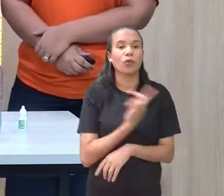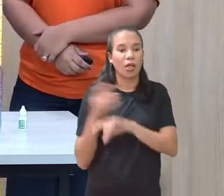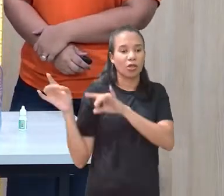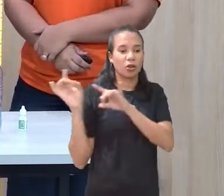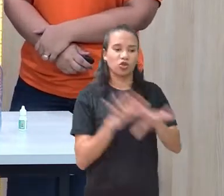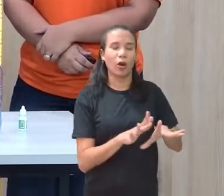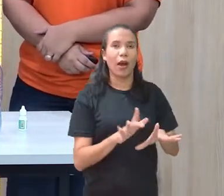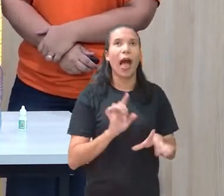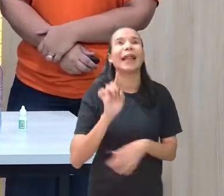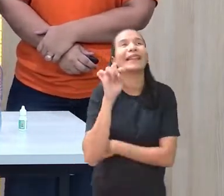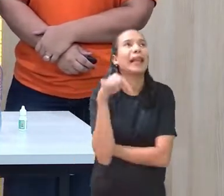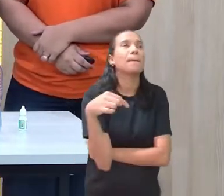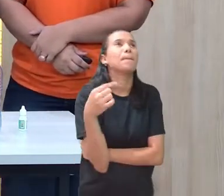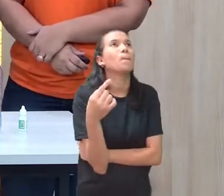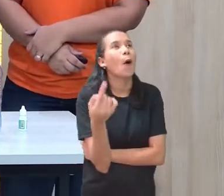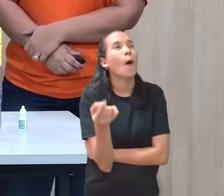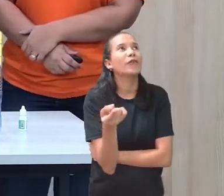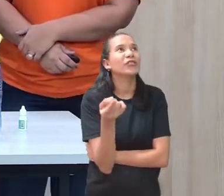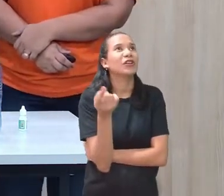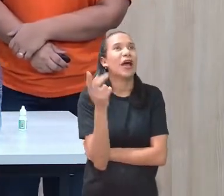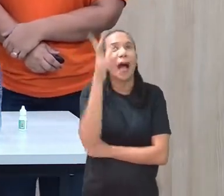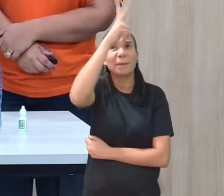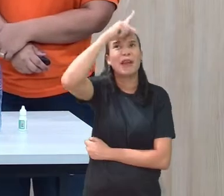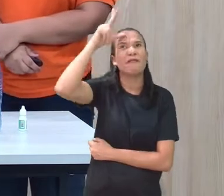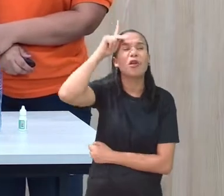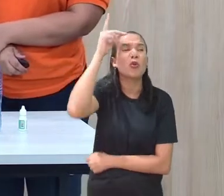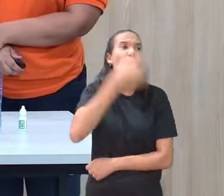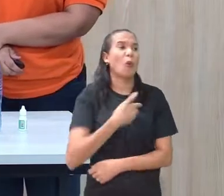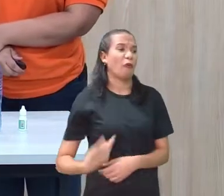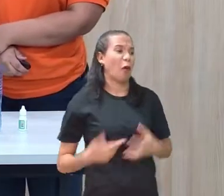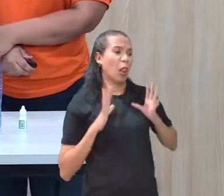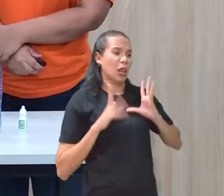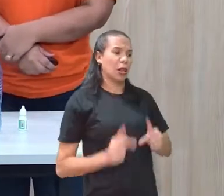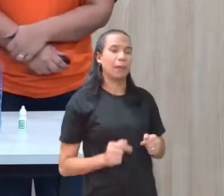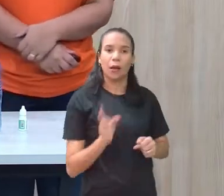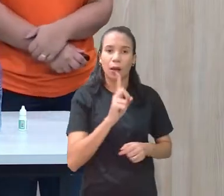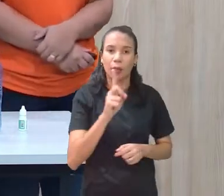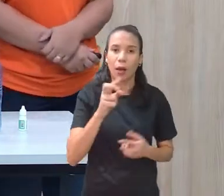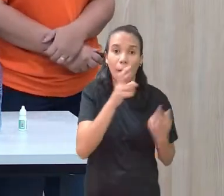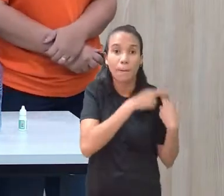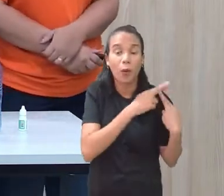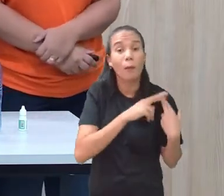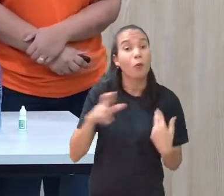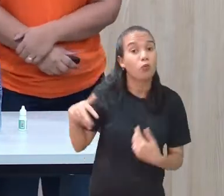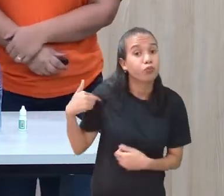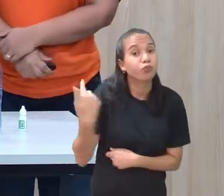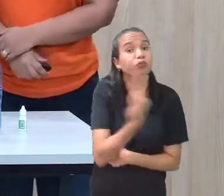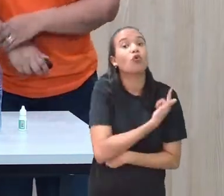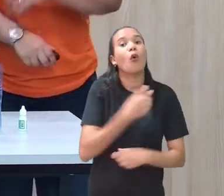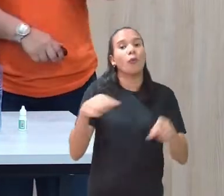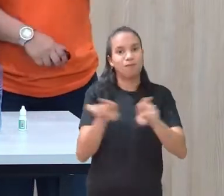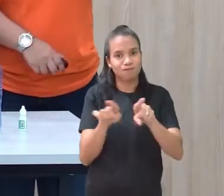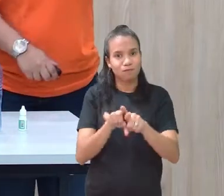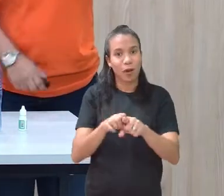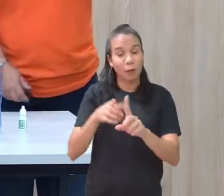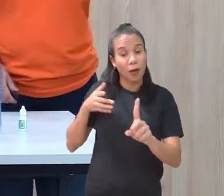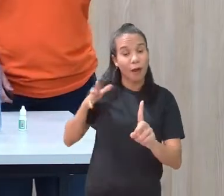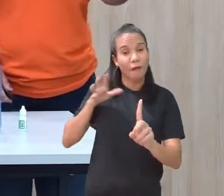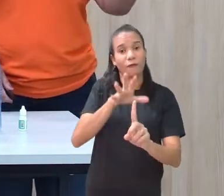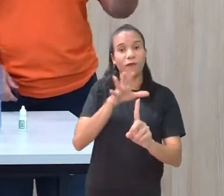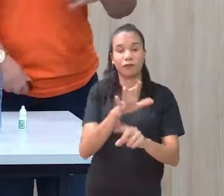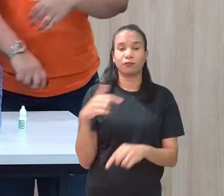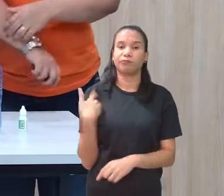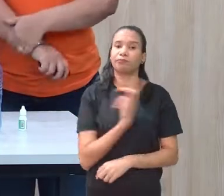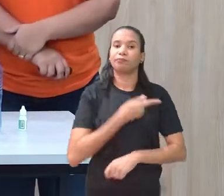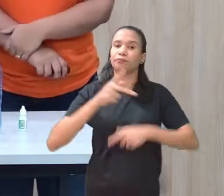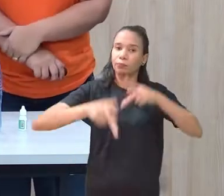lançar, depois, né, a prefeitura, o governo, eles limpam. Não, gente, começa da gente, porque atinge diretamente a nossa